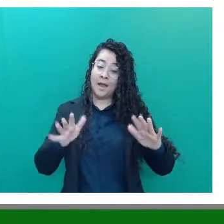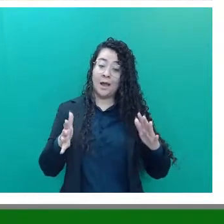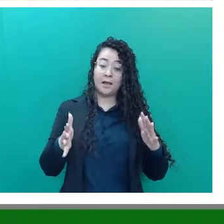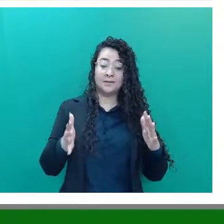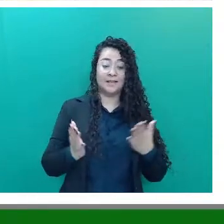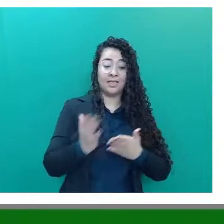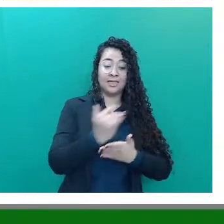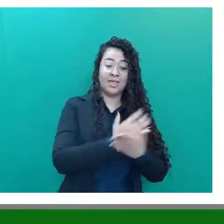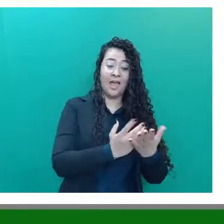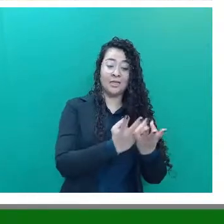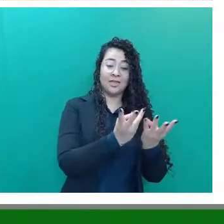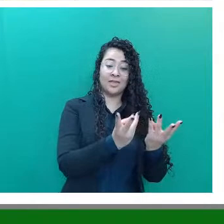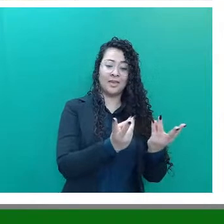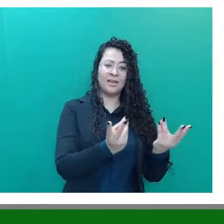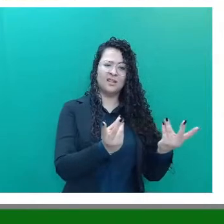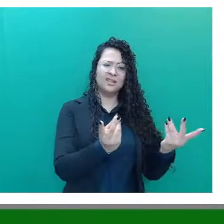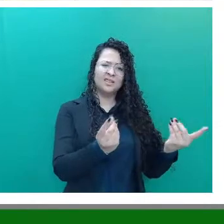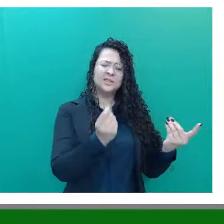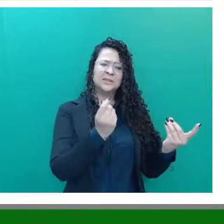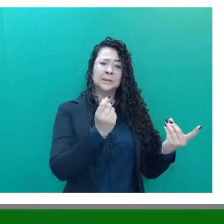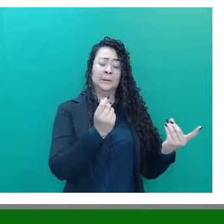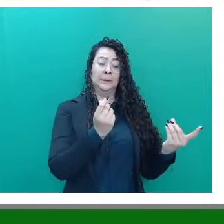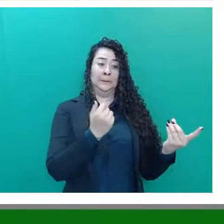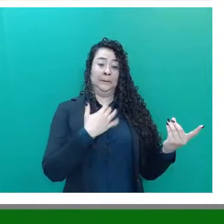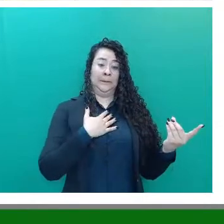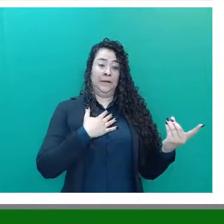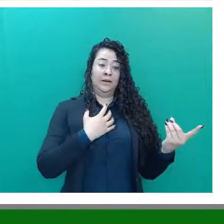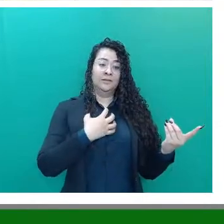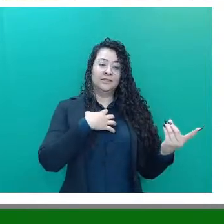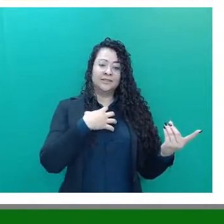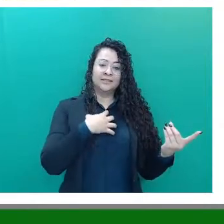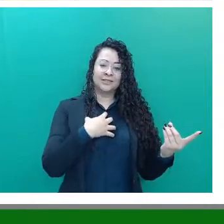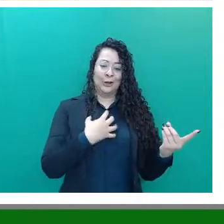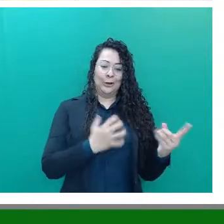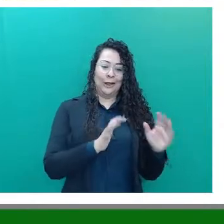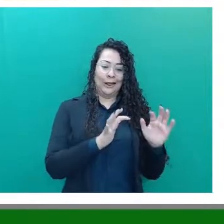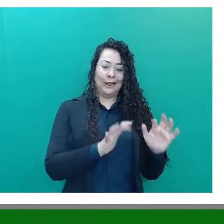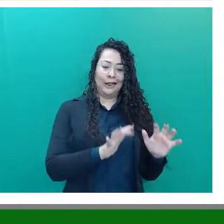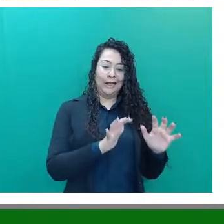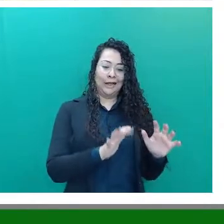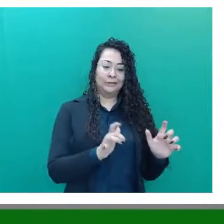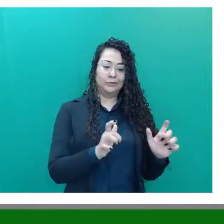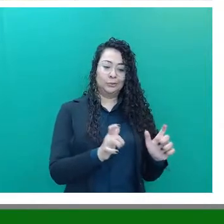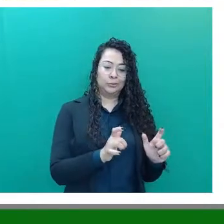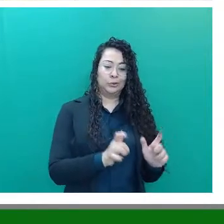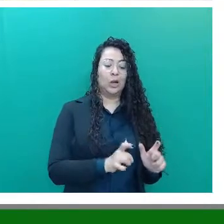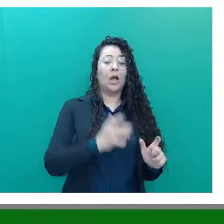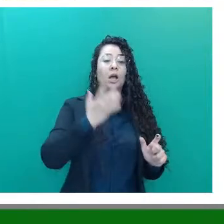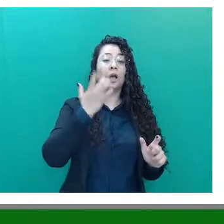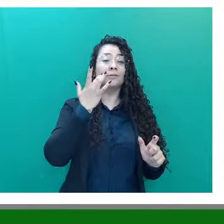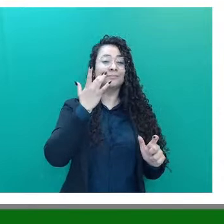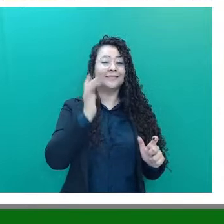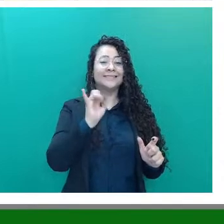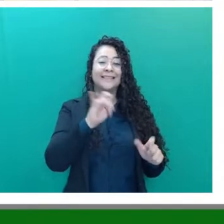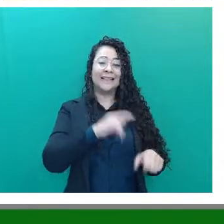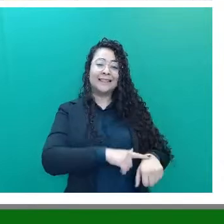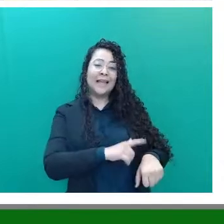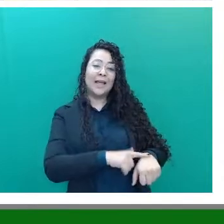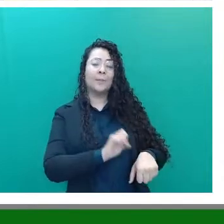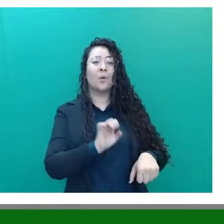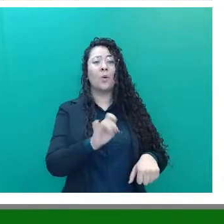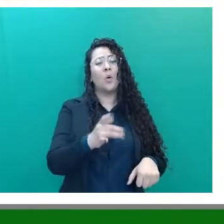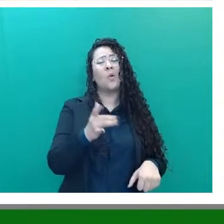que você perde um pouco o fôlego. Eu não sei se é o tempo ou se, de repente, você teve um acesso a um número menor